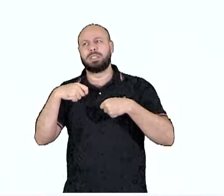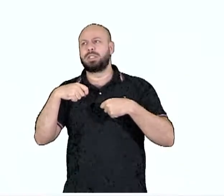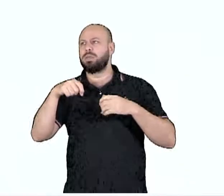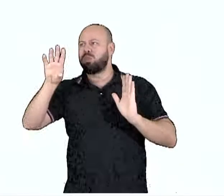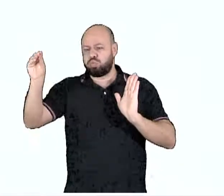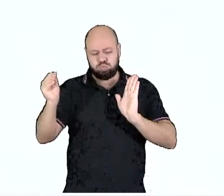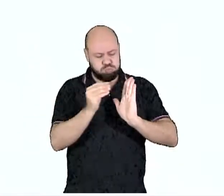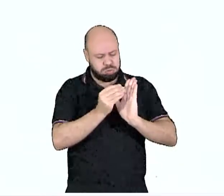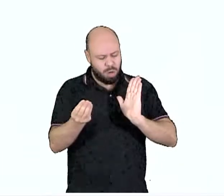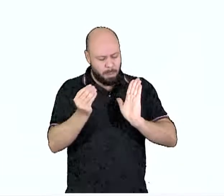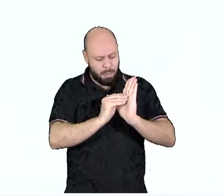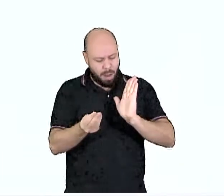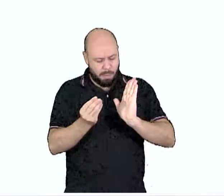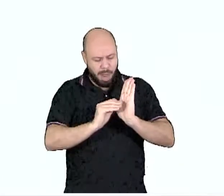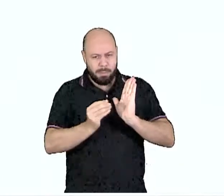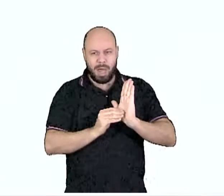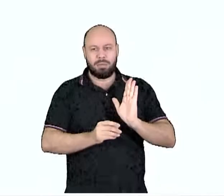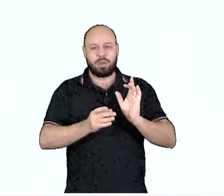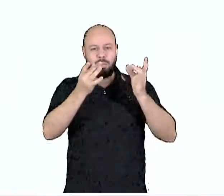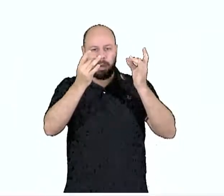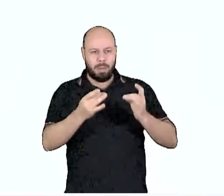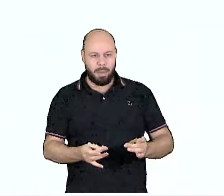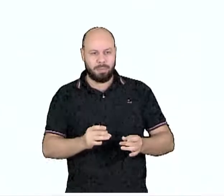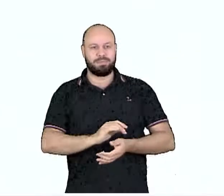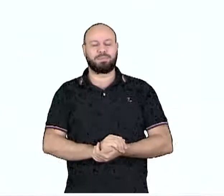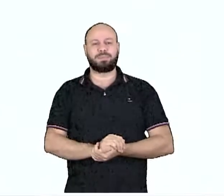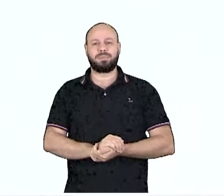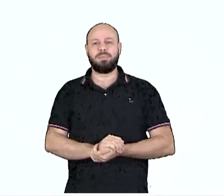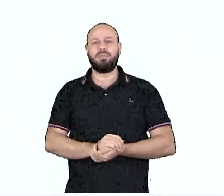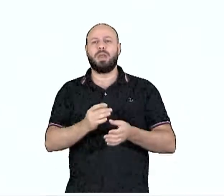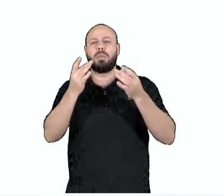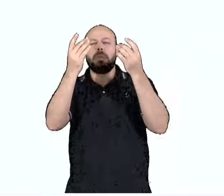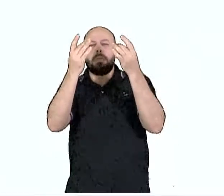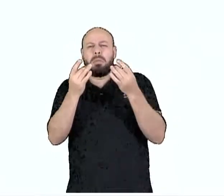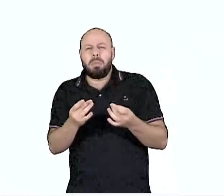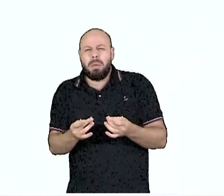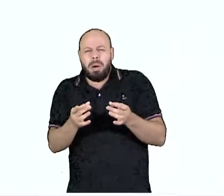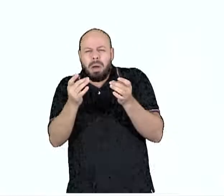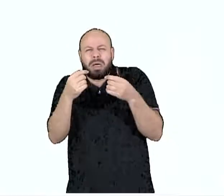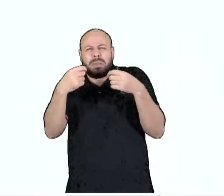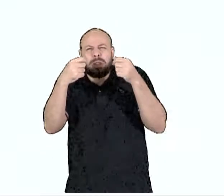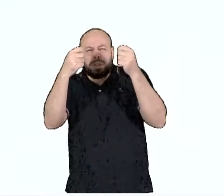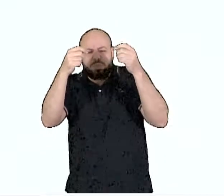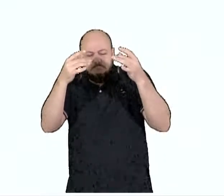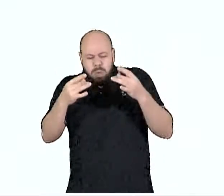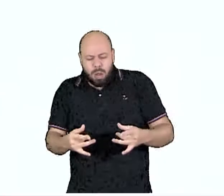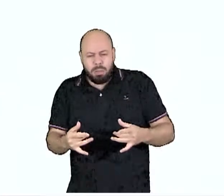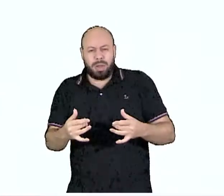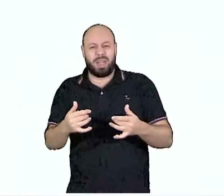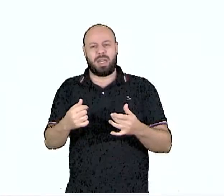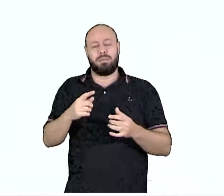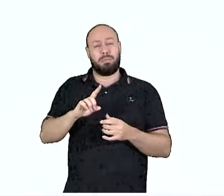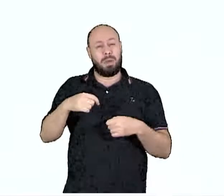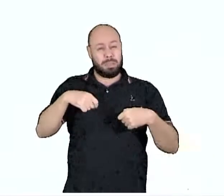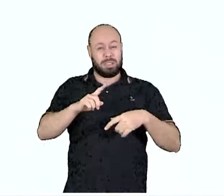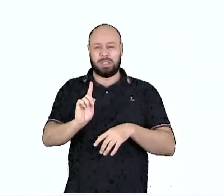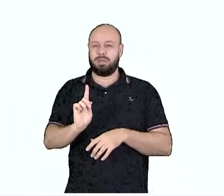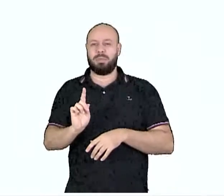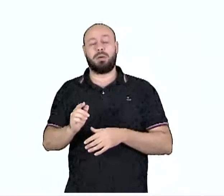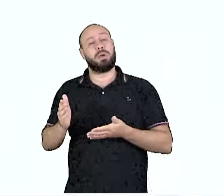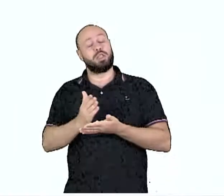na descrição. Nem sempre uma descrição detalhada é necessária, mas em alguns casos